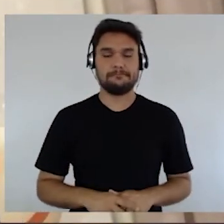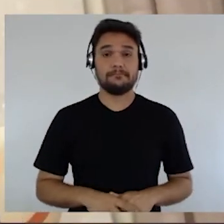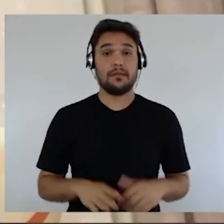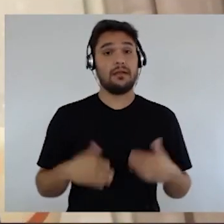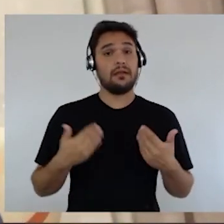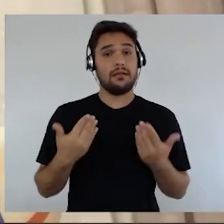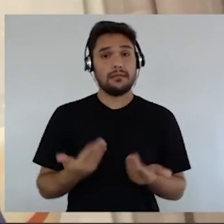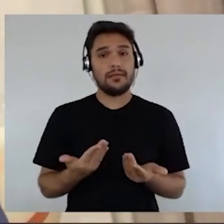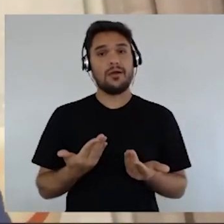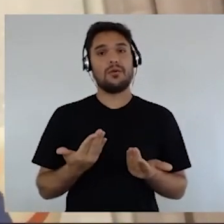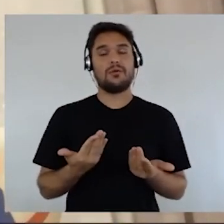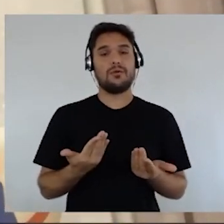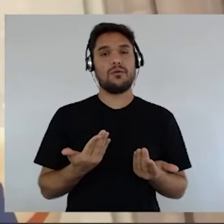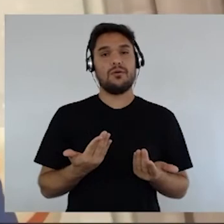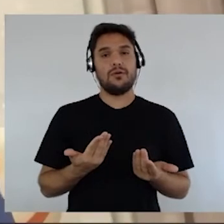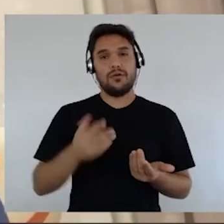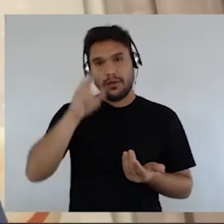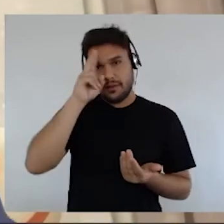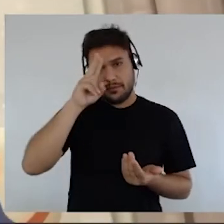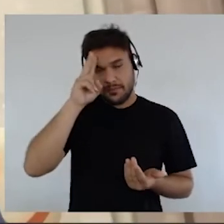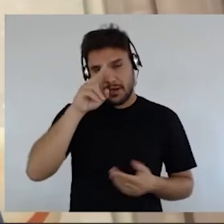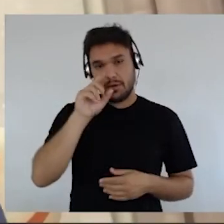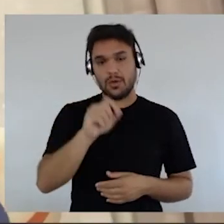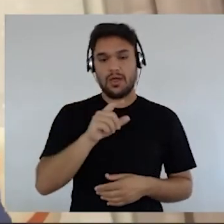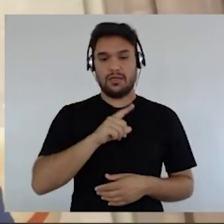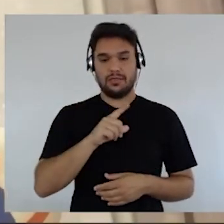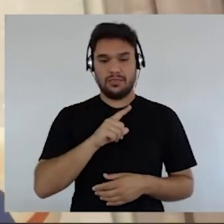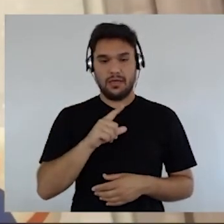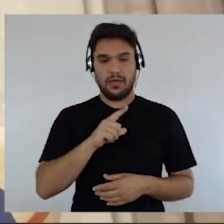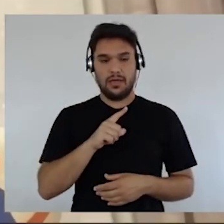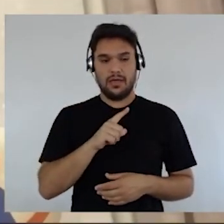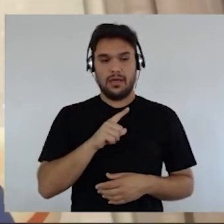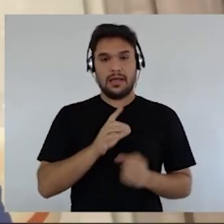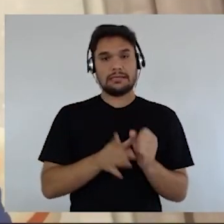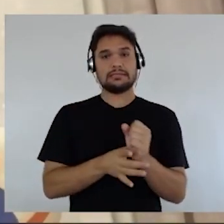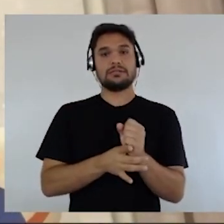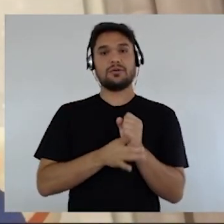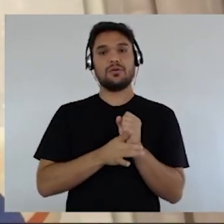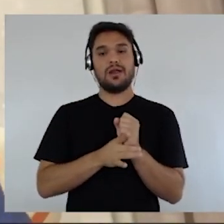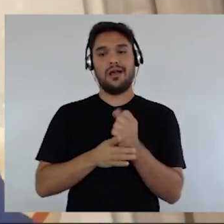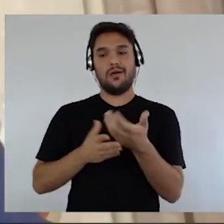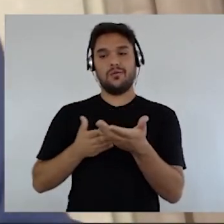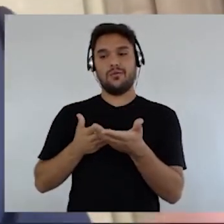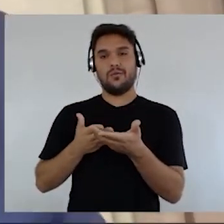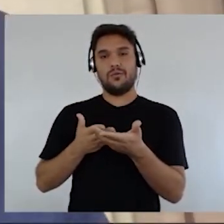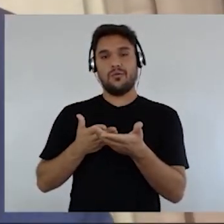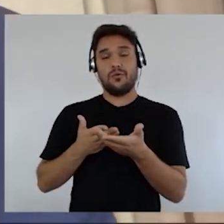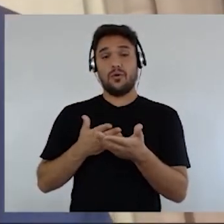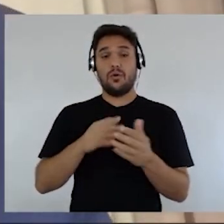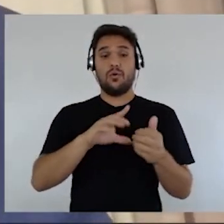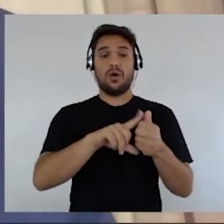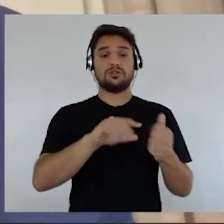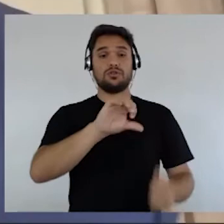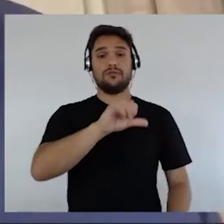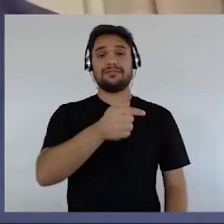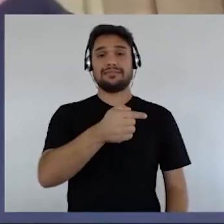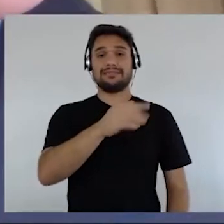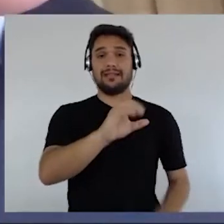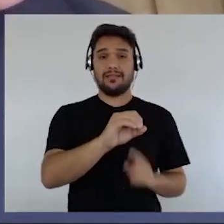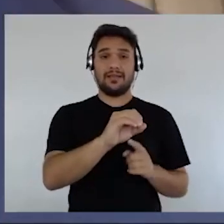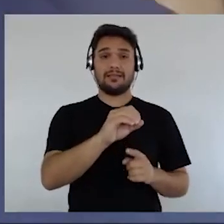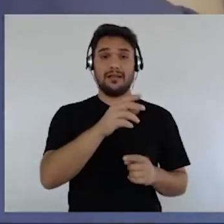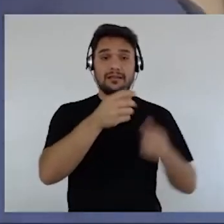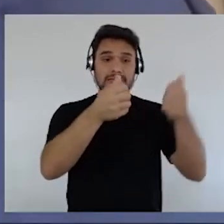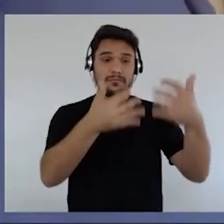Então, levando em conta que se tem de assegurar um tratamento, o artigo 970, por sua vez, diz